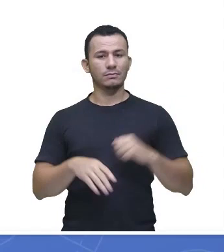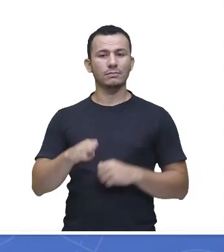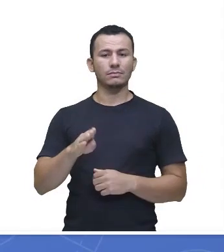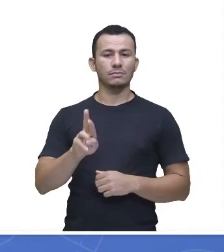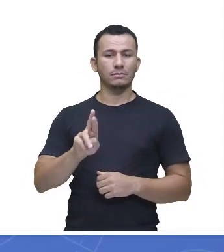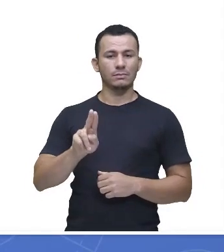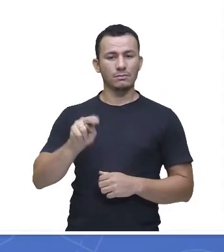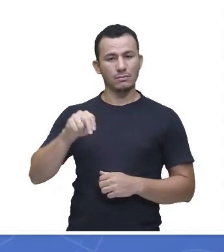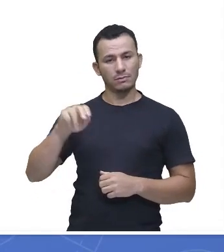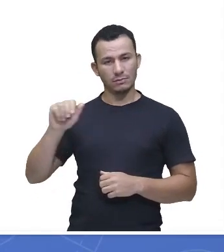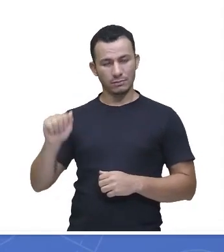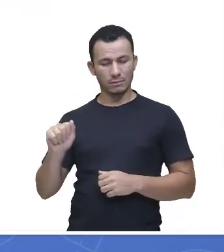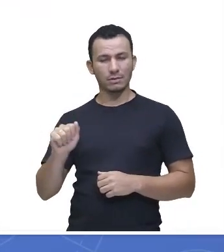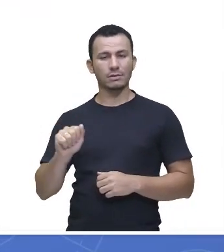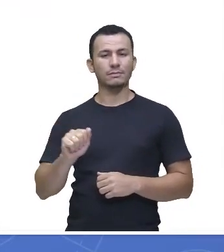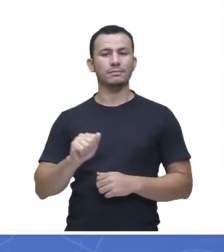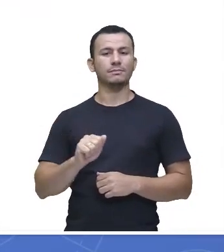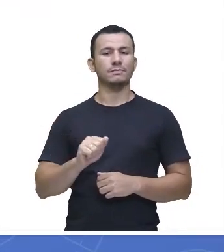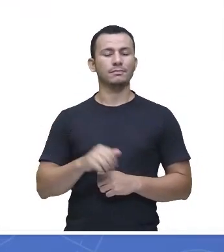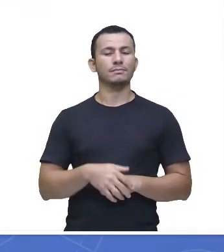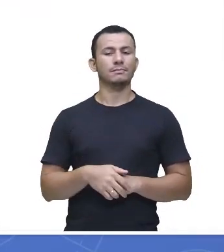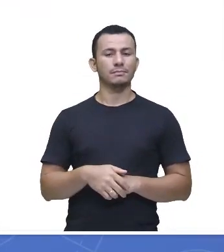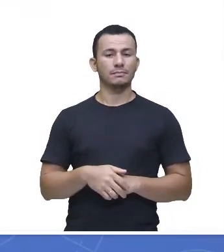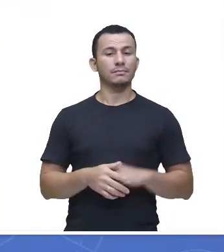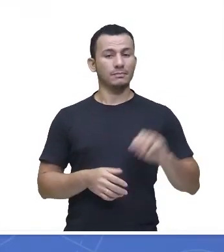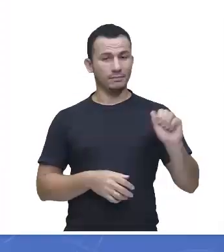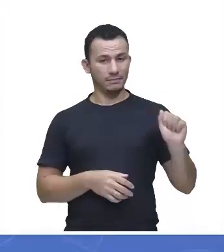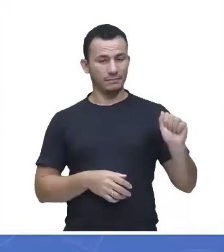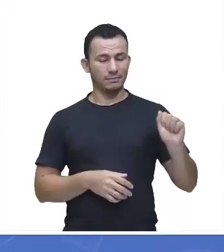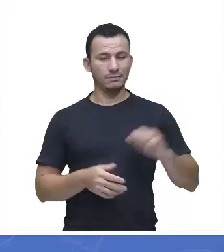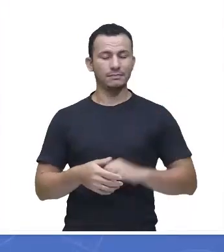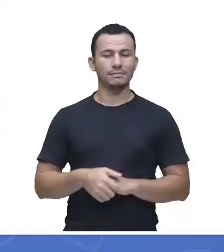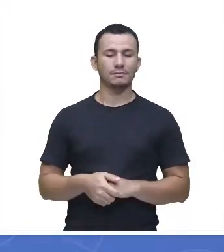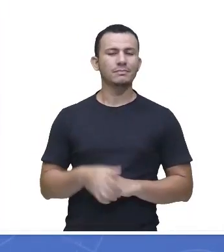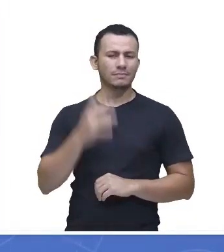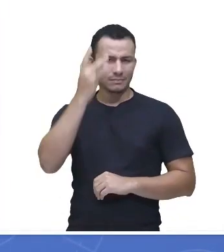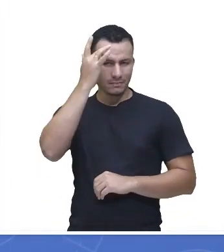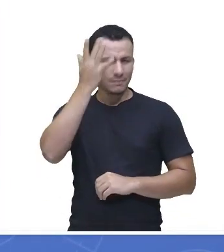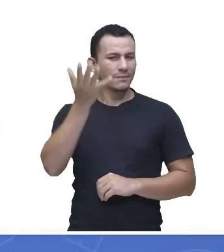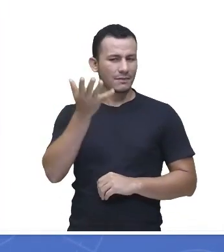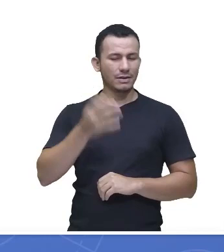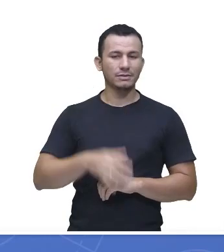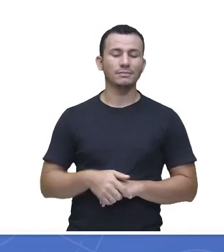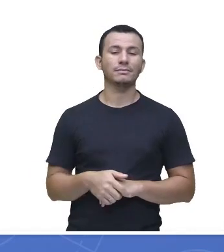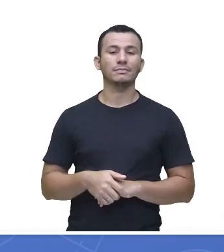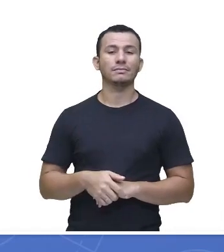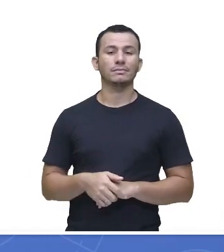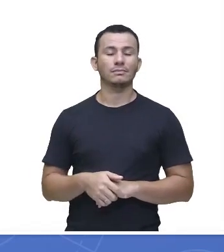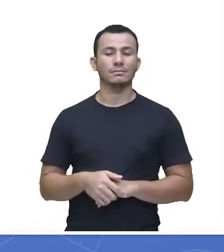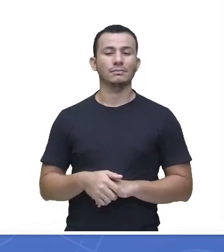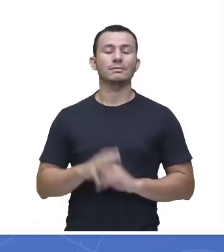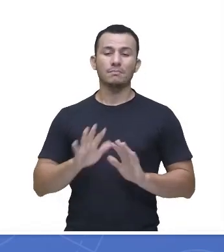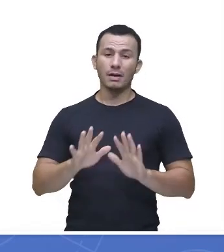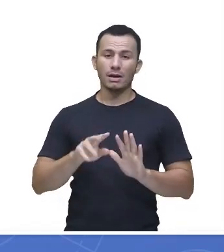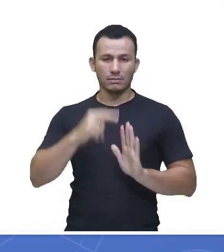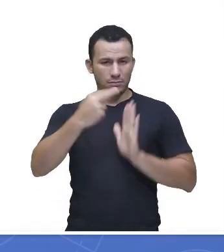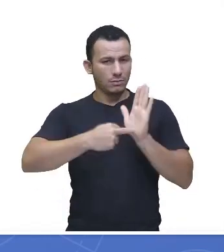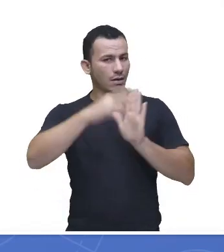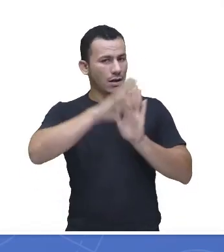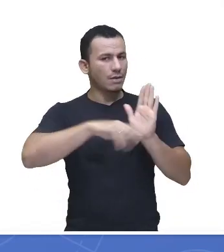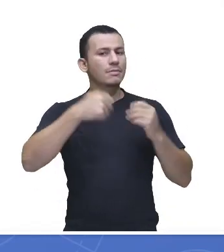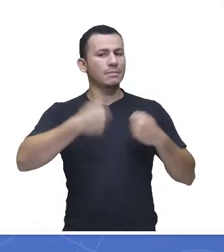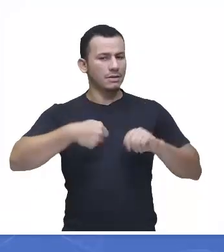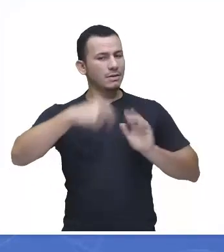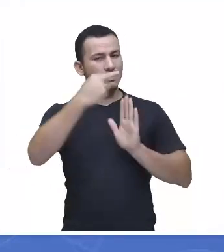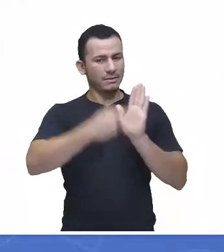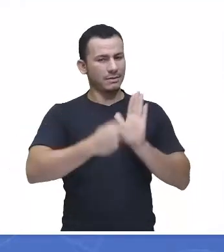Bruna Santos, que ótimo, letra A. Olha, essa tá fácil mesmo, hein, gente? Mas é claro que você leu, você teve o